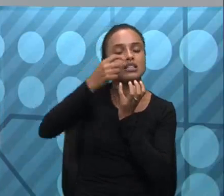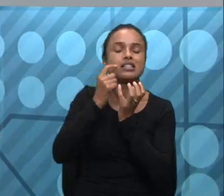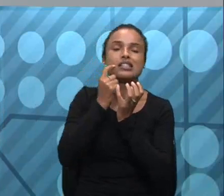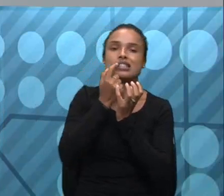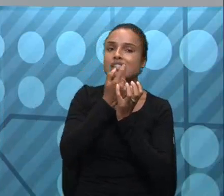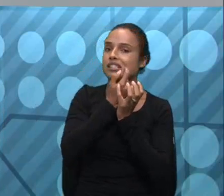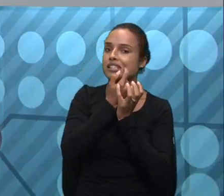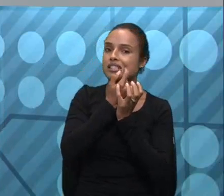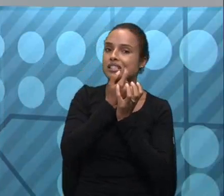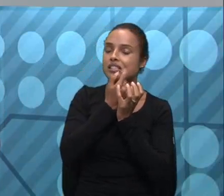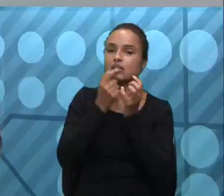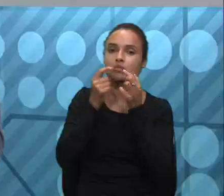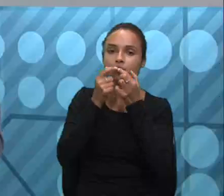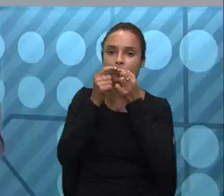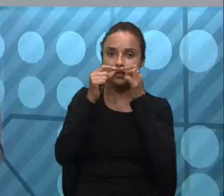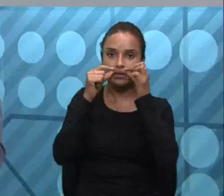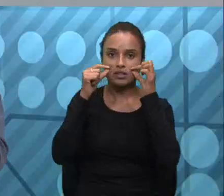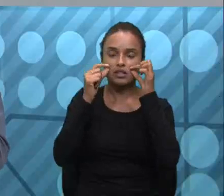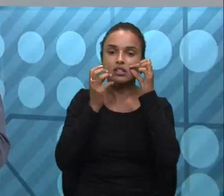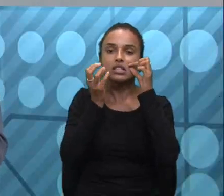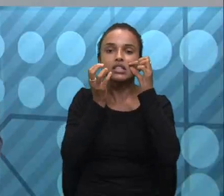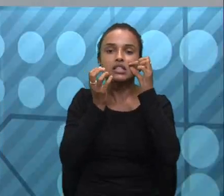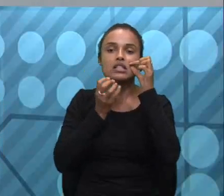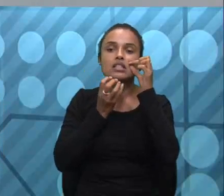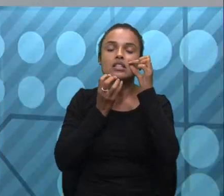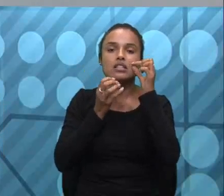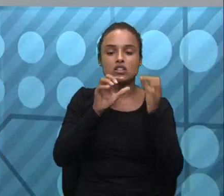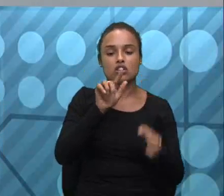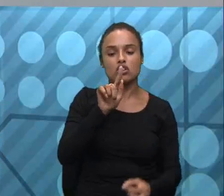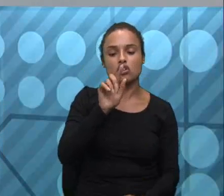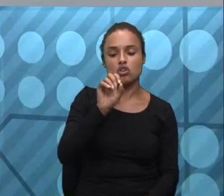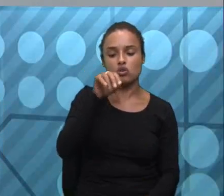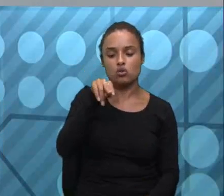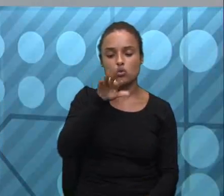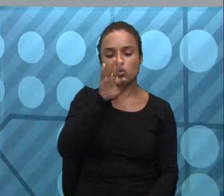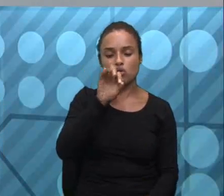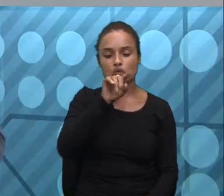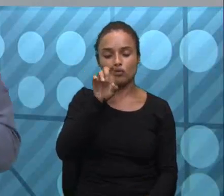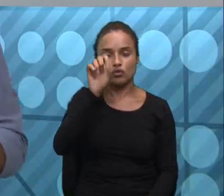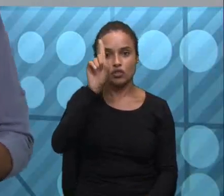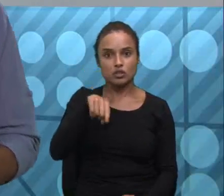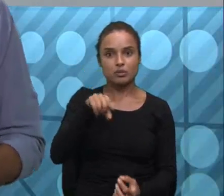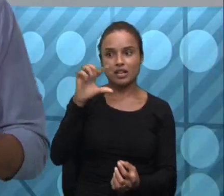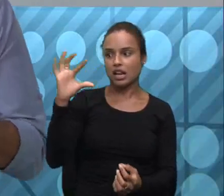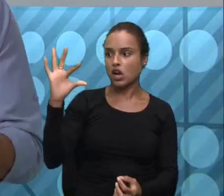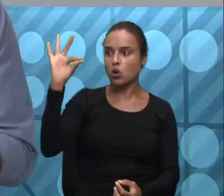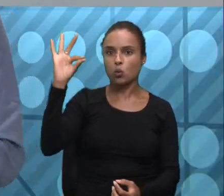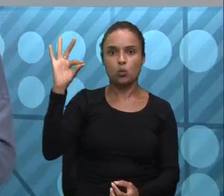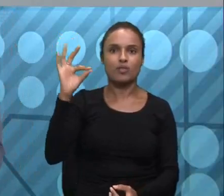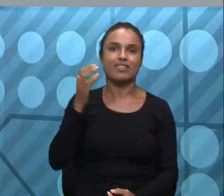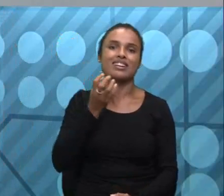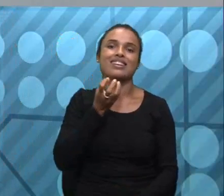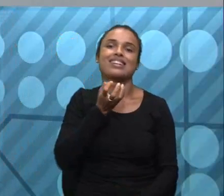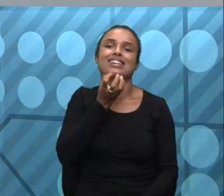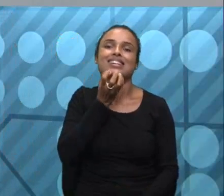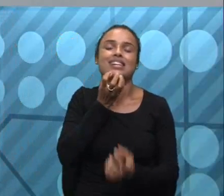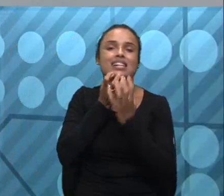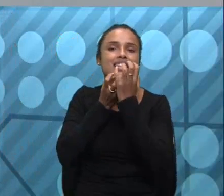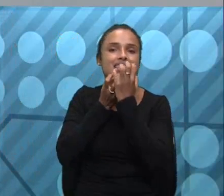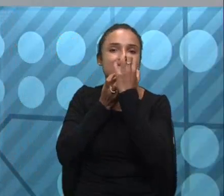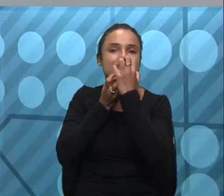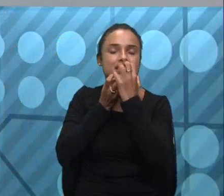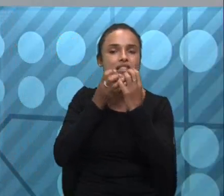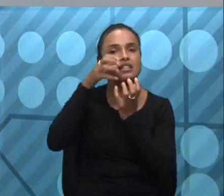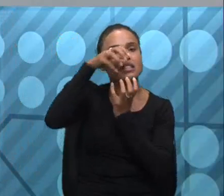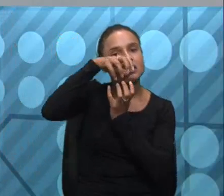Isso que é uma articulação do tipo gonfose. Paulo de Tucano, na Bahia, sempre participando, ótimo. No